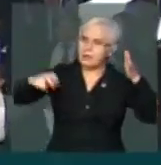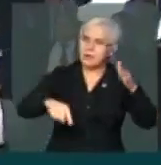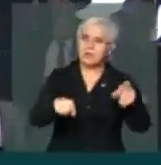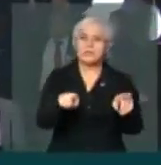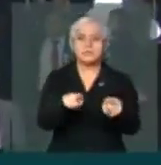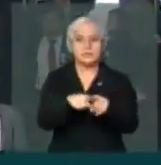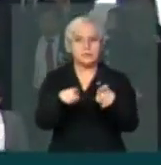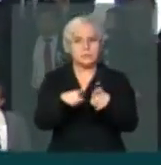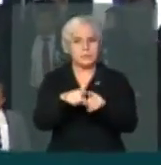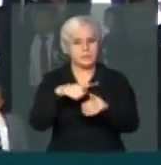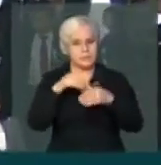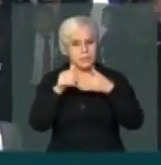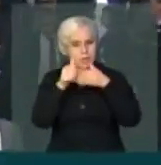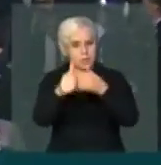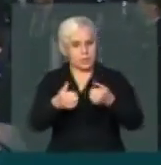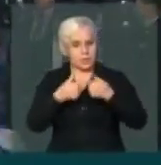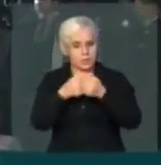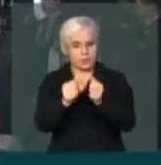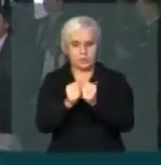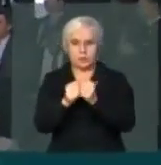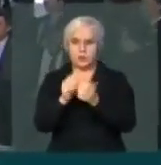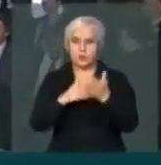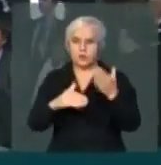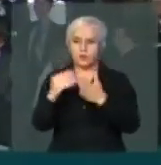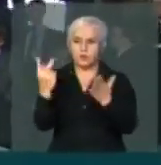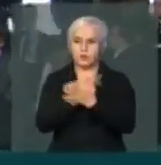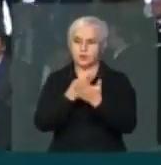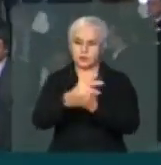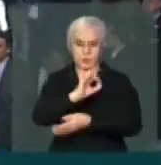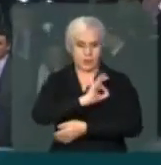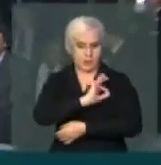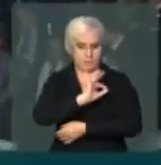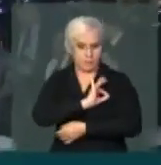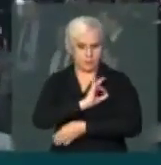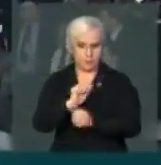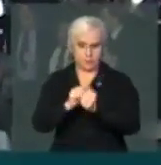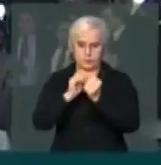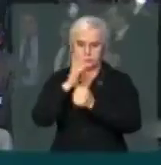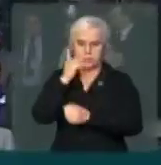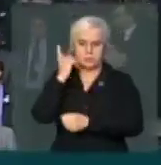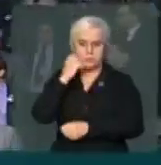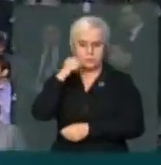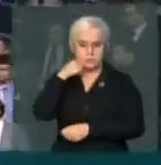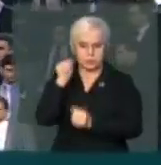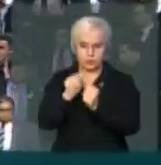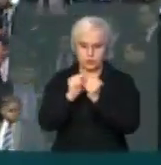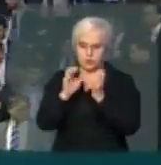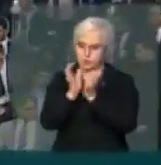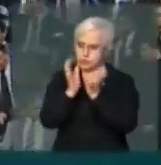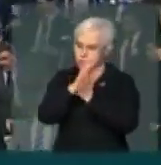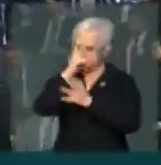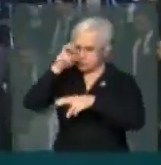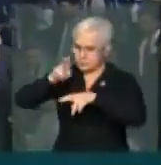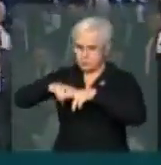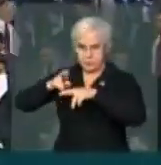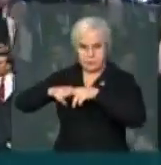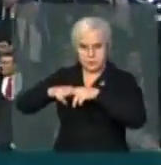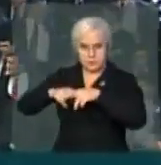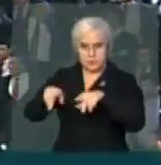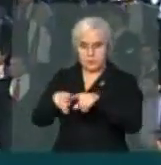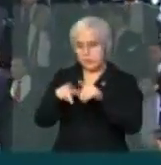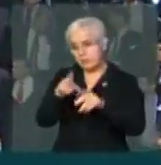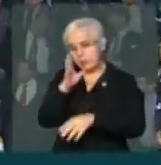também e sendo acompanhada toda essa ação da polícia e dos parlamentares junto aos manifestantes pela mesa diretora,